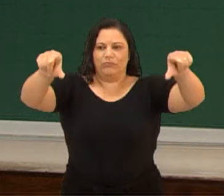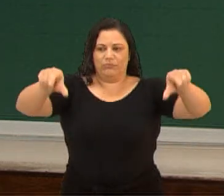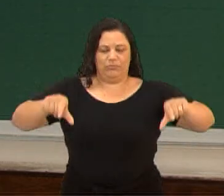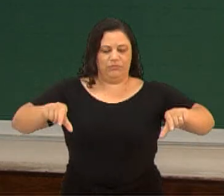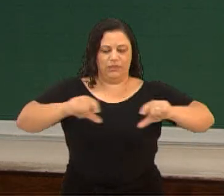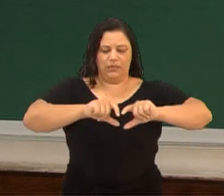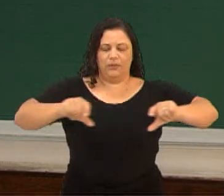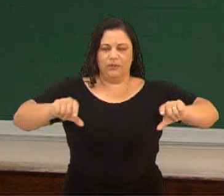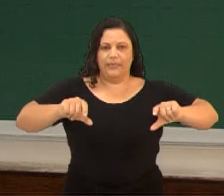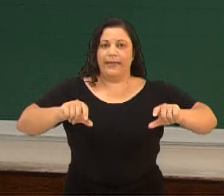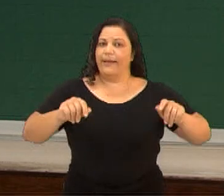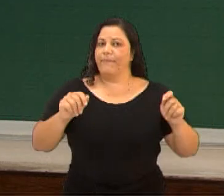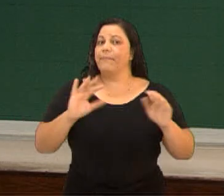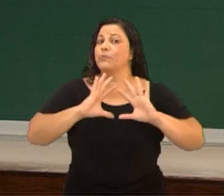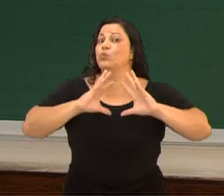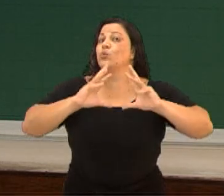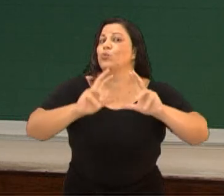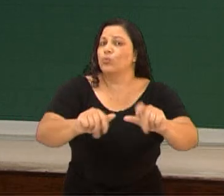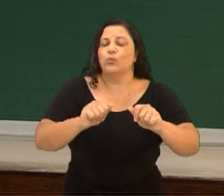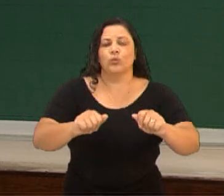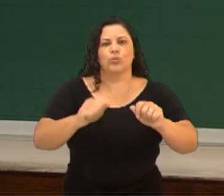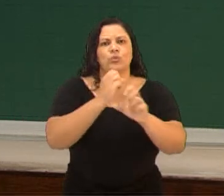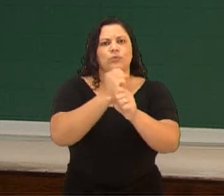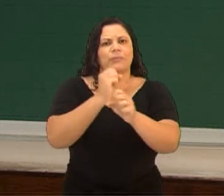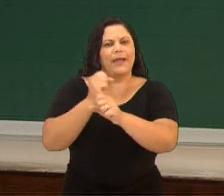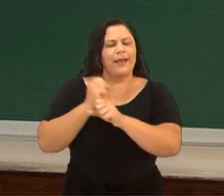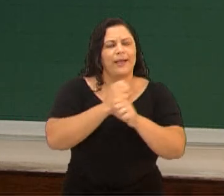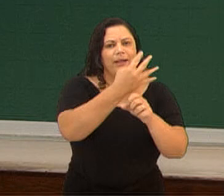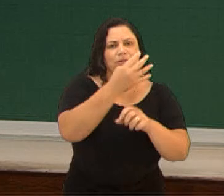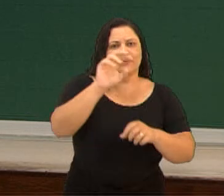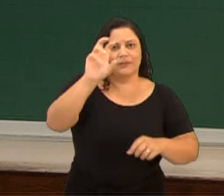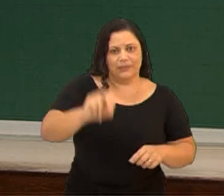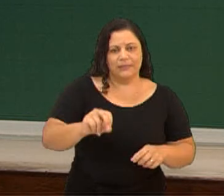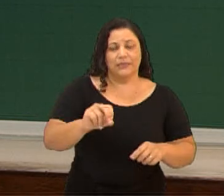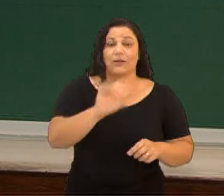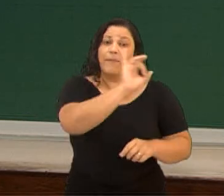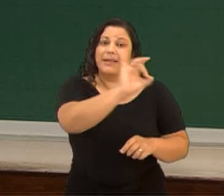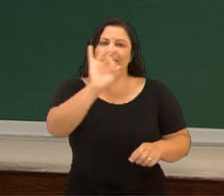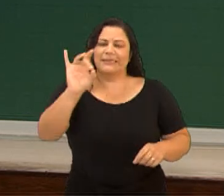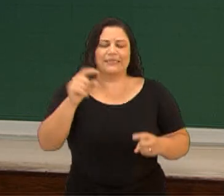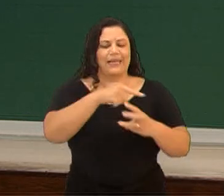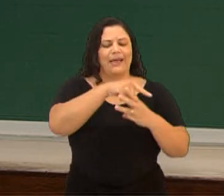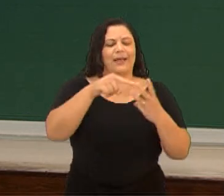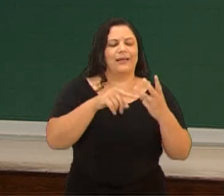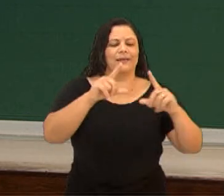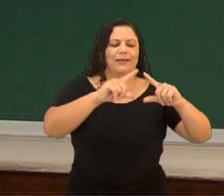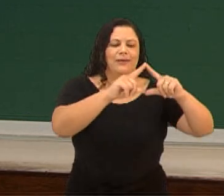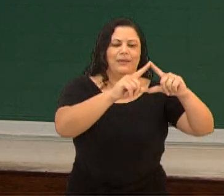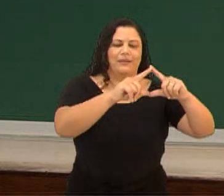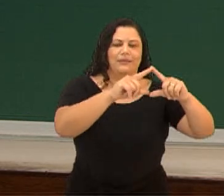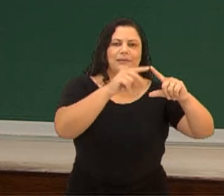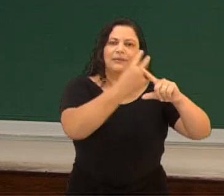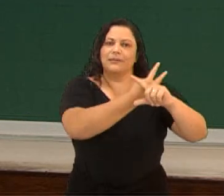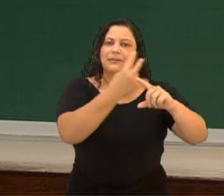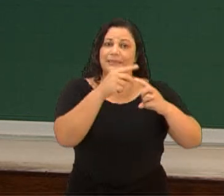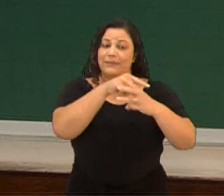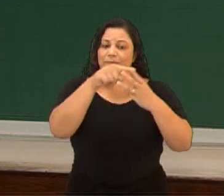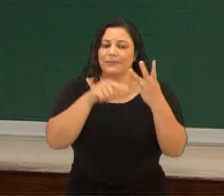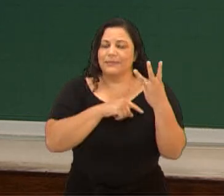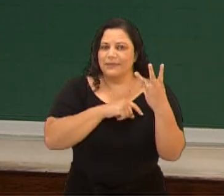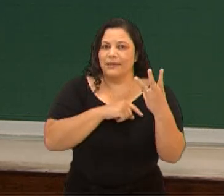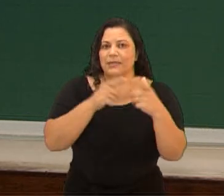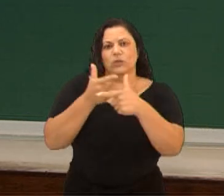triângulo, mede 450. Para eu achar cada lado, eu tenho que dividir por 3. Fazendo